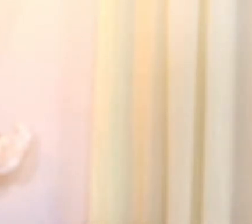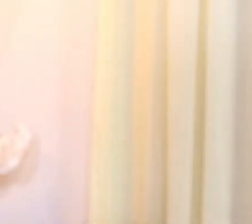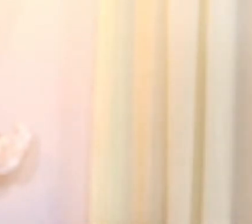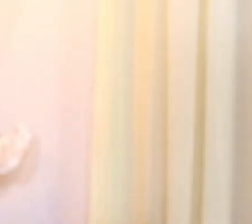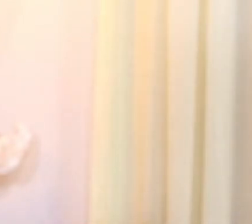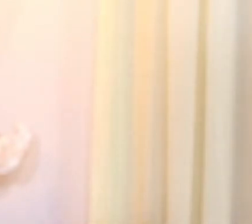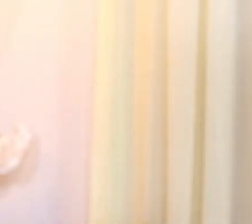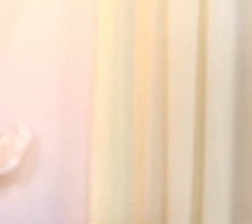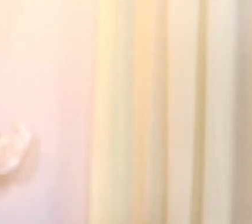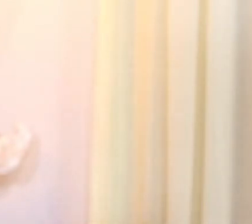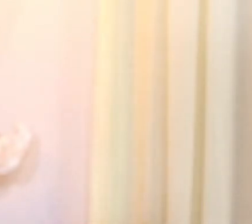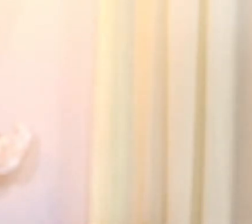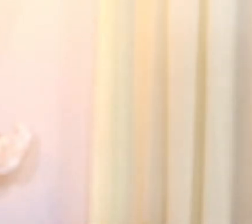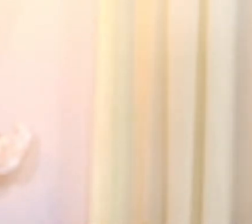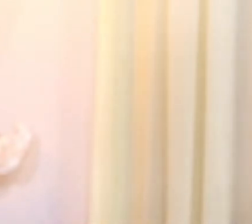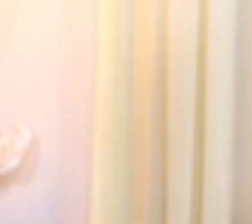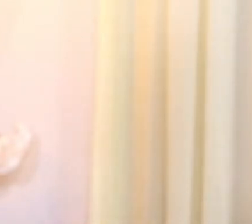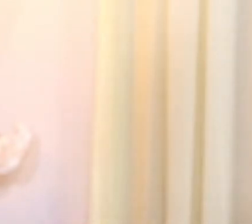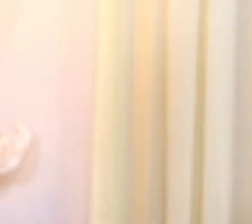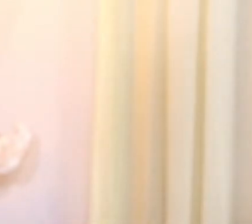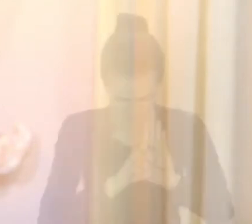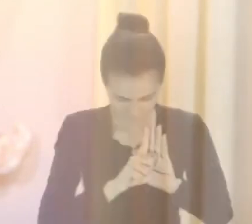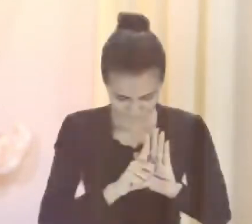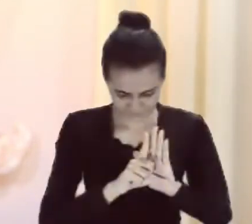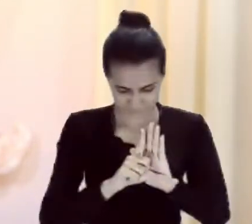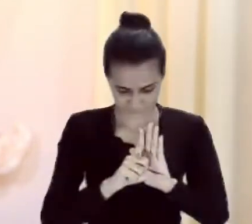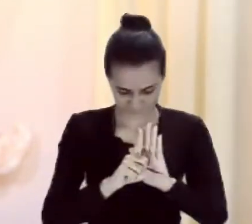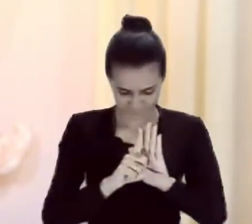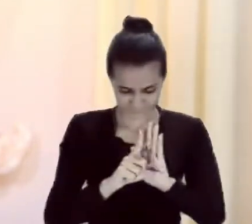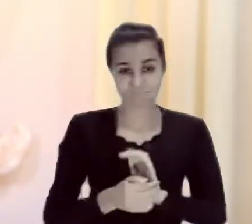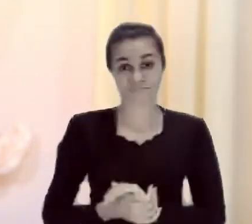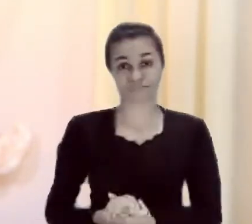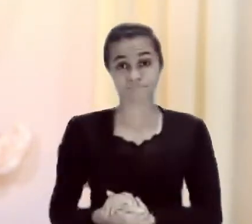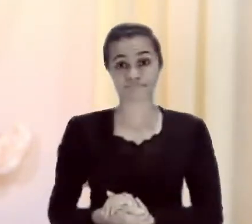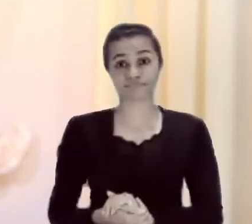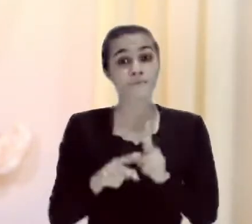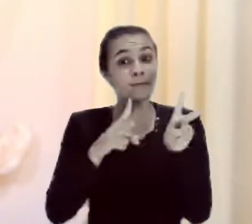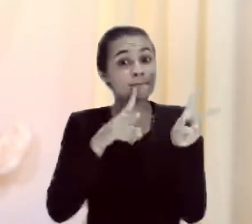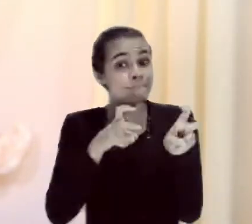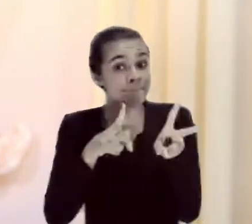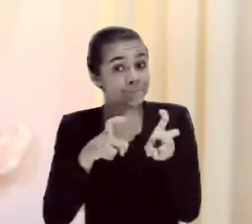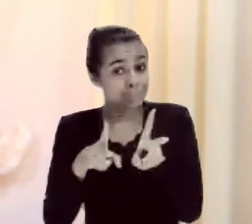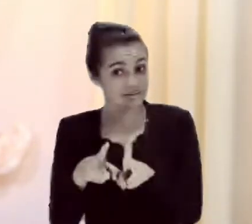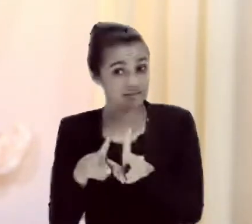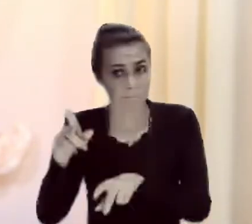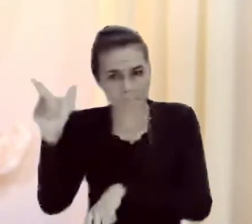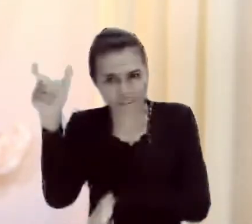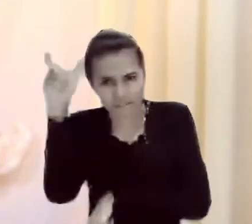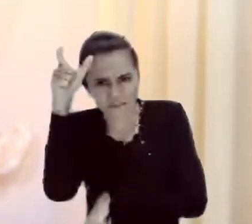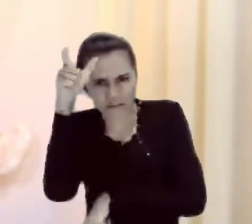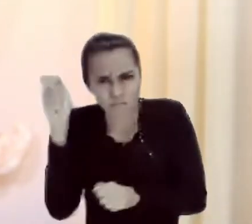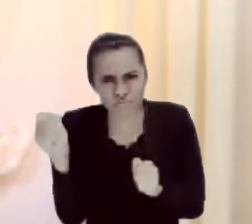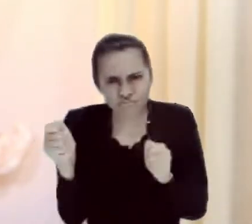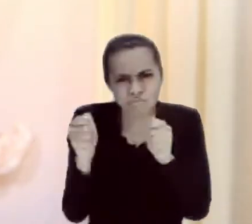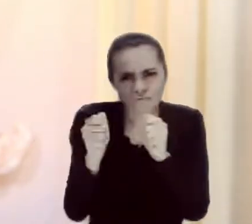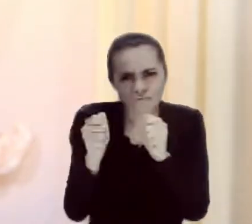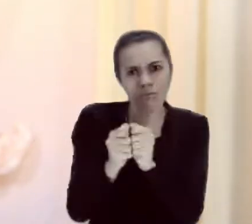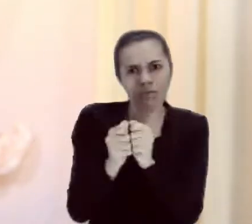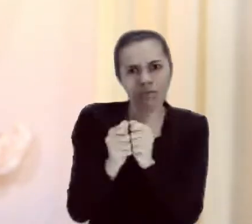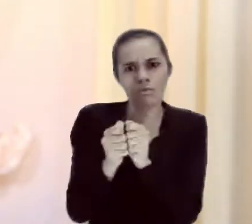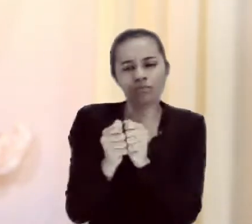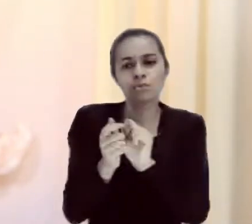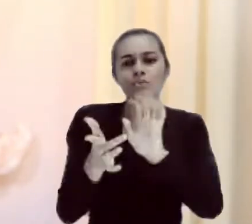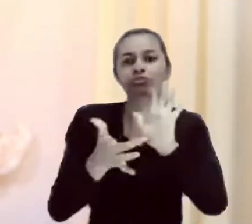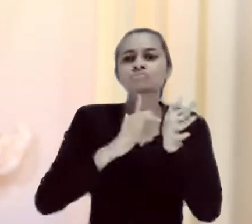está na palavra de Deus. Perceba que Satanás, quando se encontrou com Jesus, usou a lei